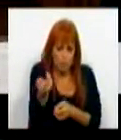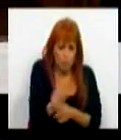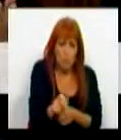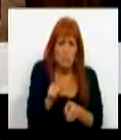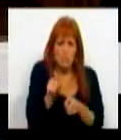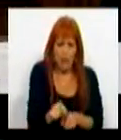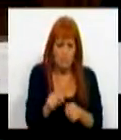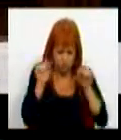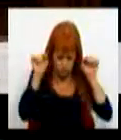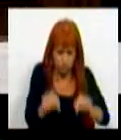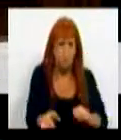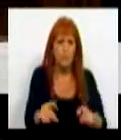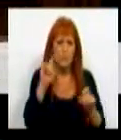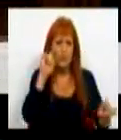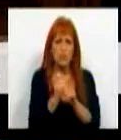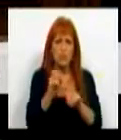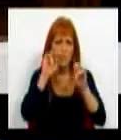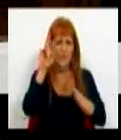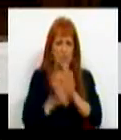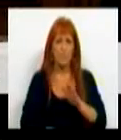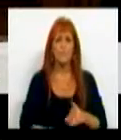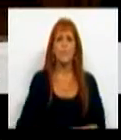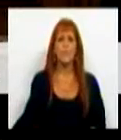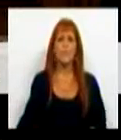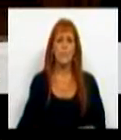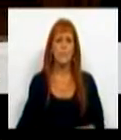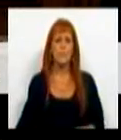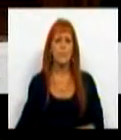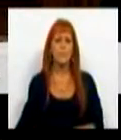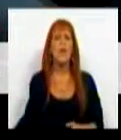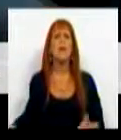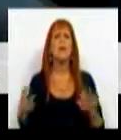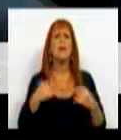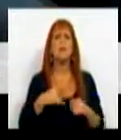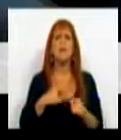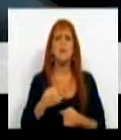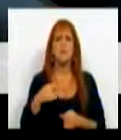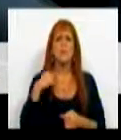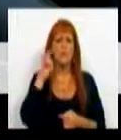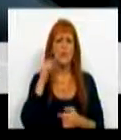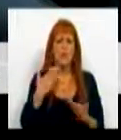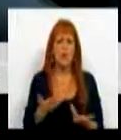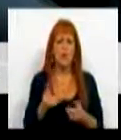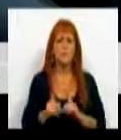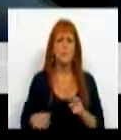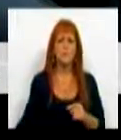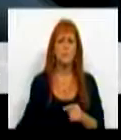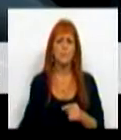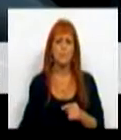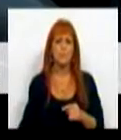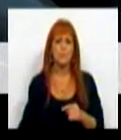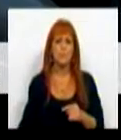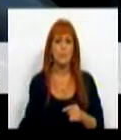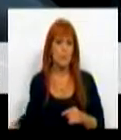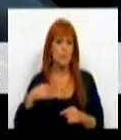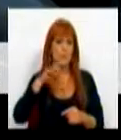intrusividade na supervisão. Mas o que nos importa é que